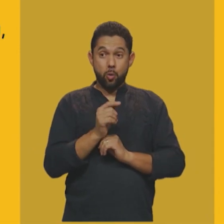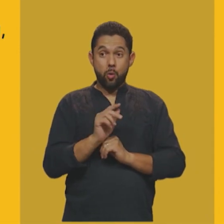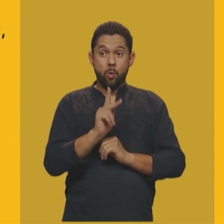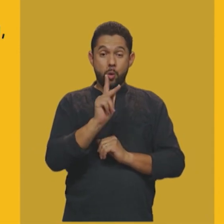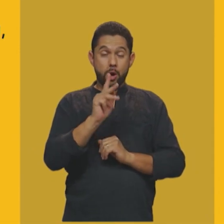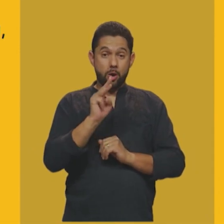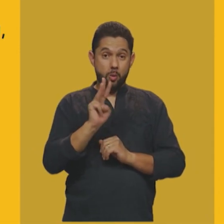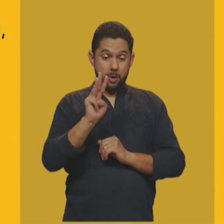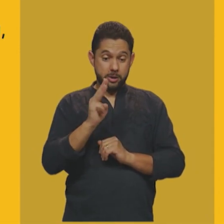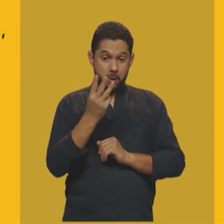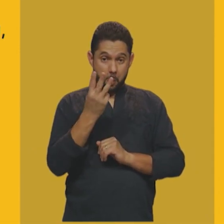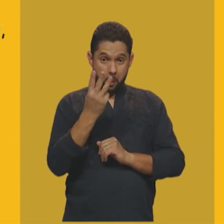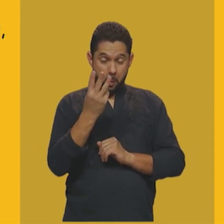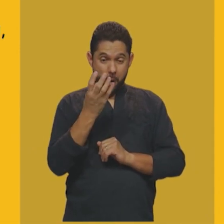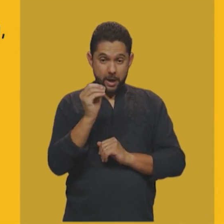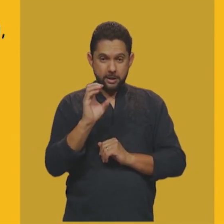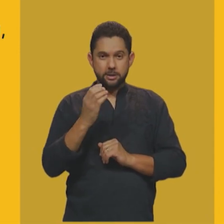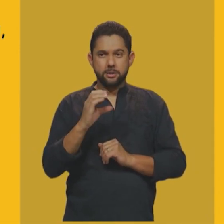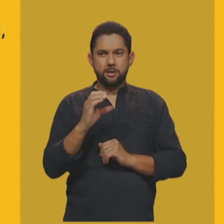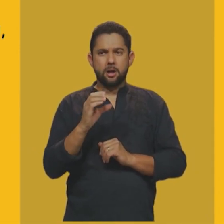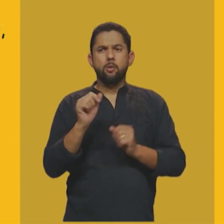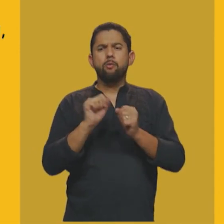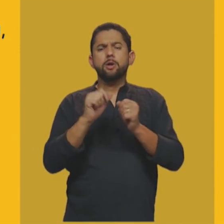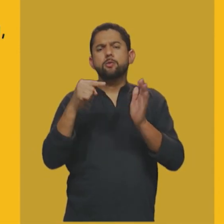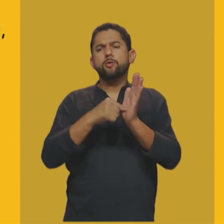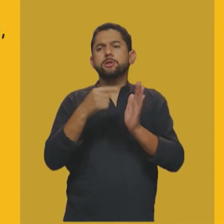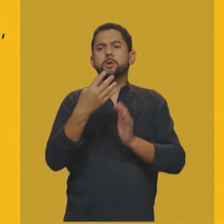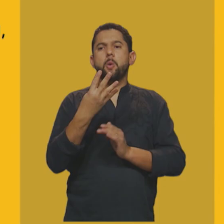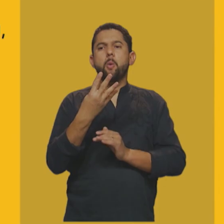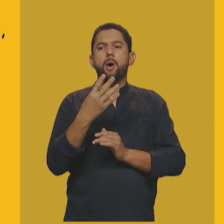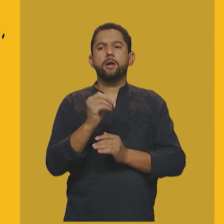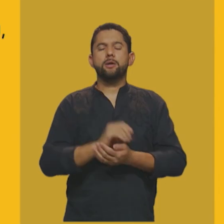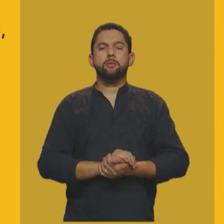pego a energia consumida e multiplico por 40. Vai